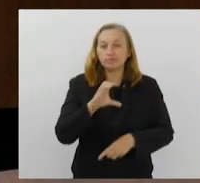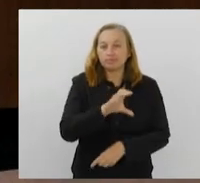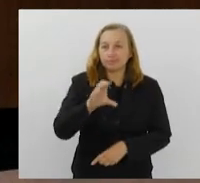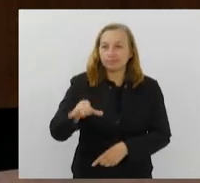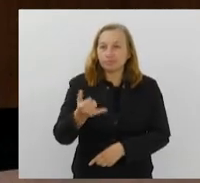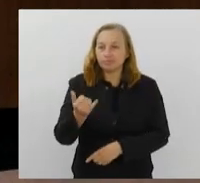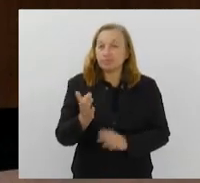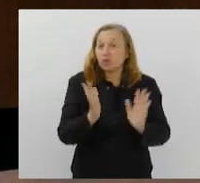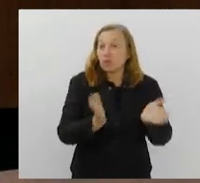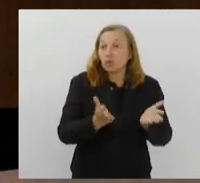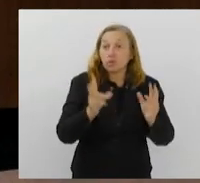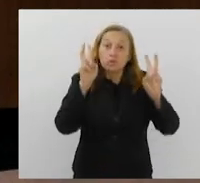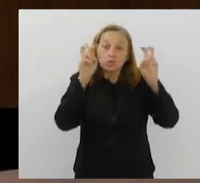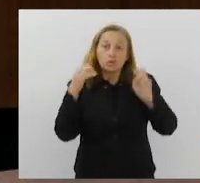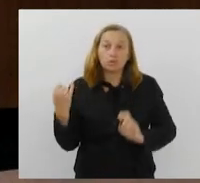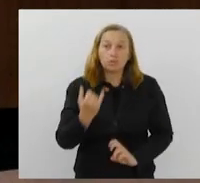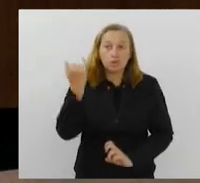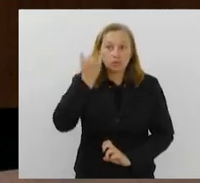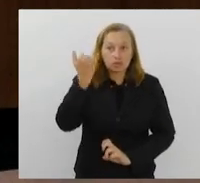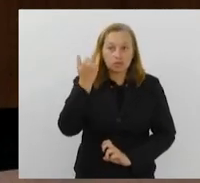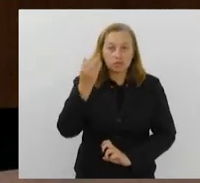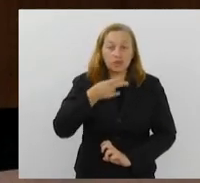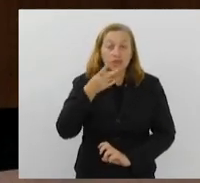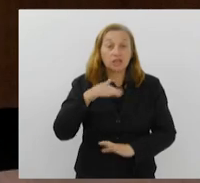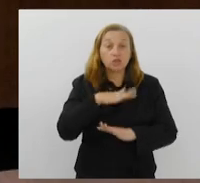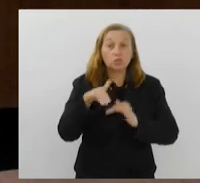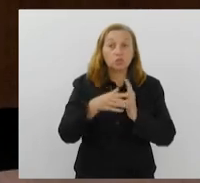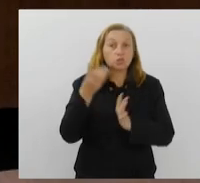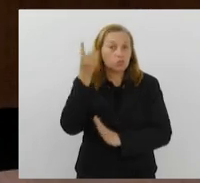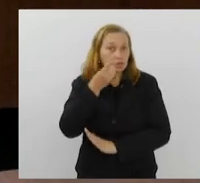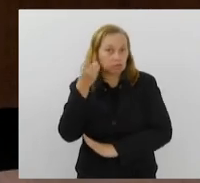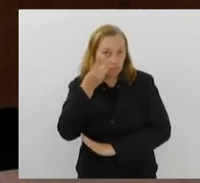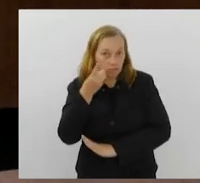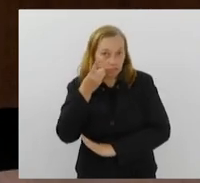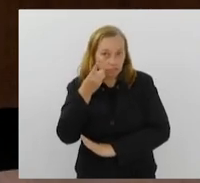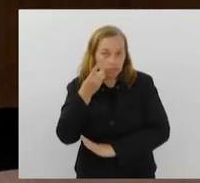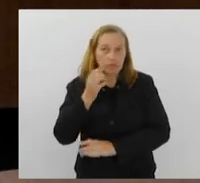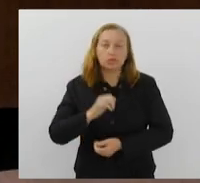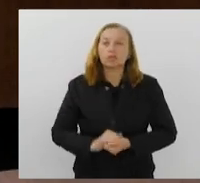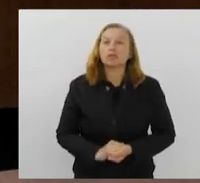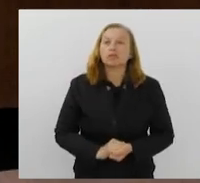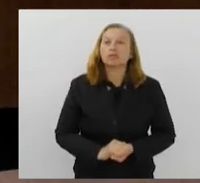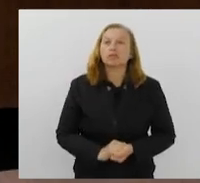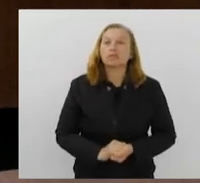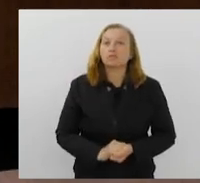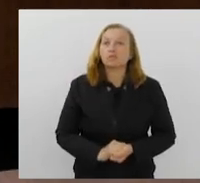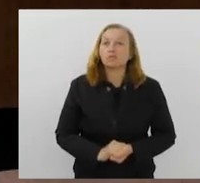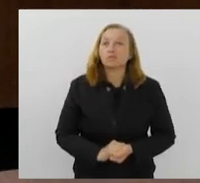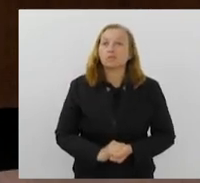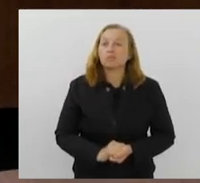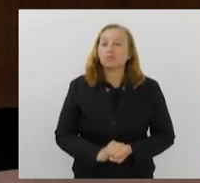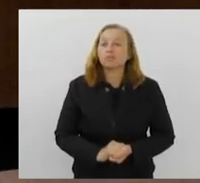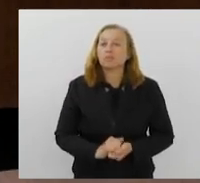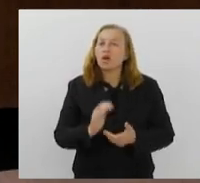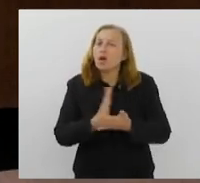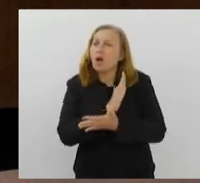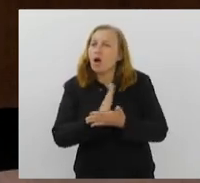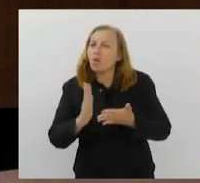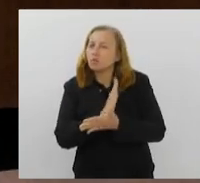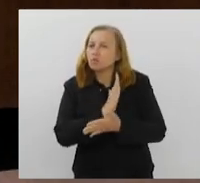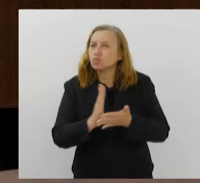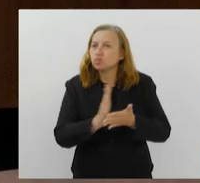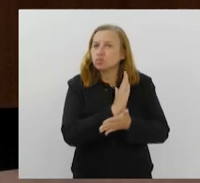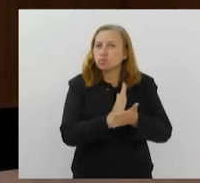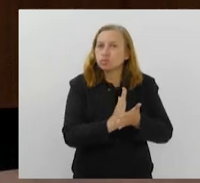assunto importante que eu trago e diz respeito a todos os deputados e deputadas. Alguns meios de